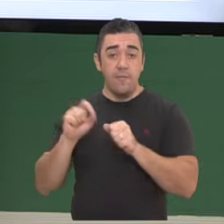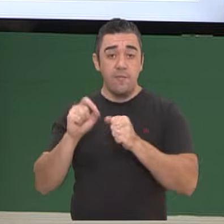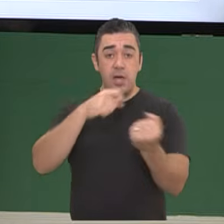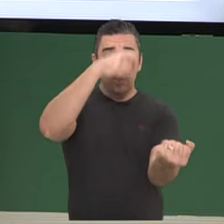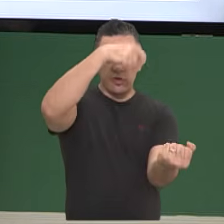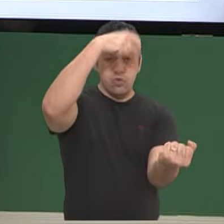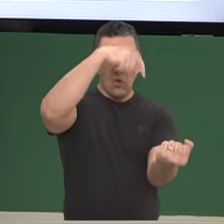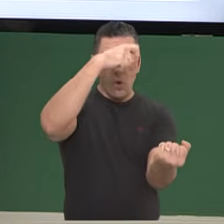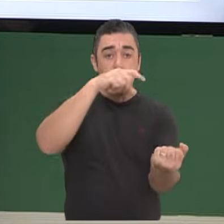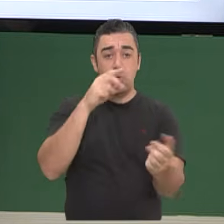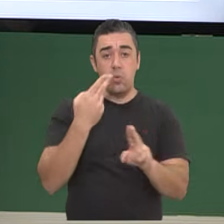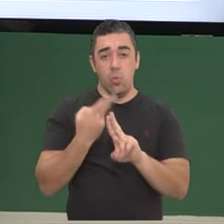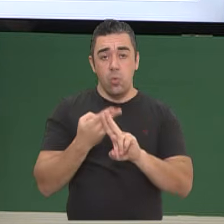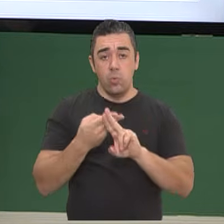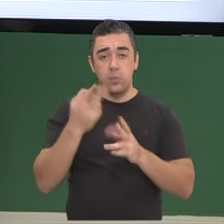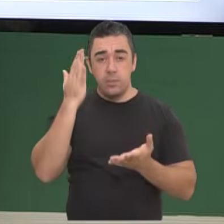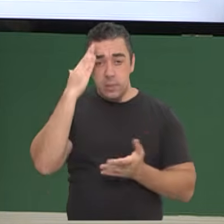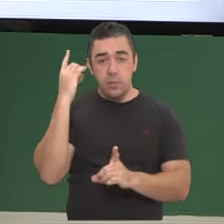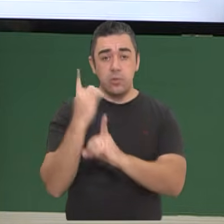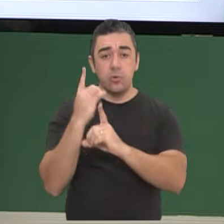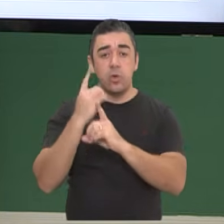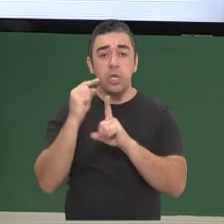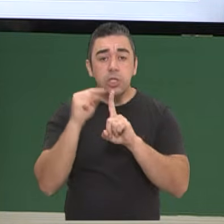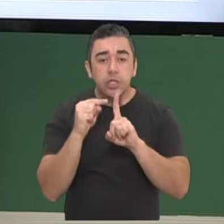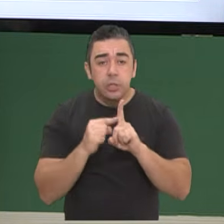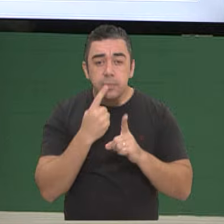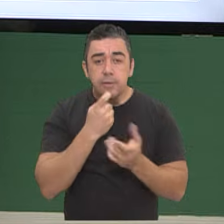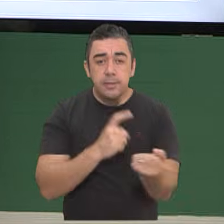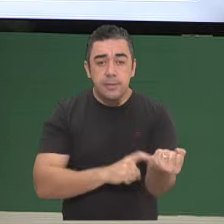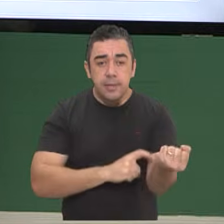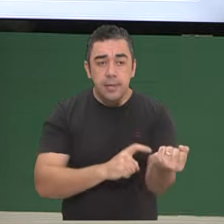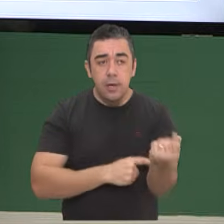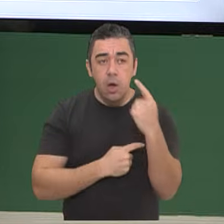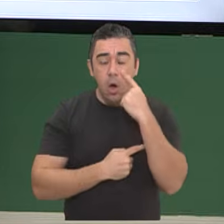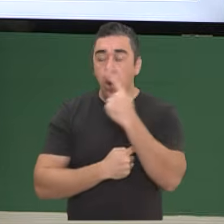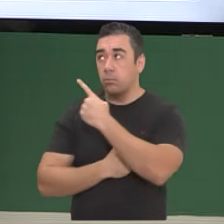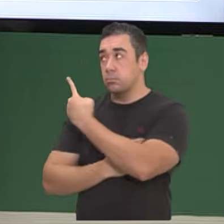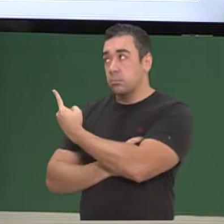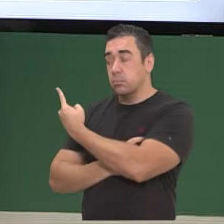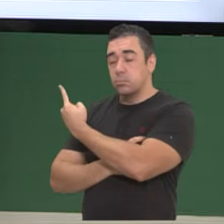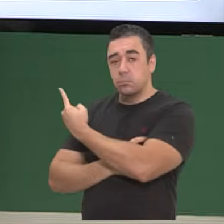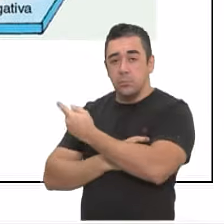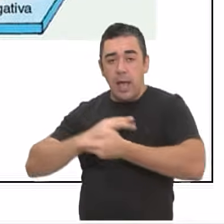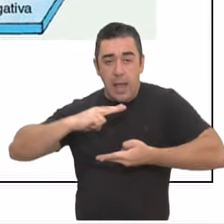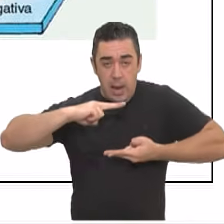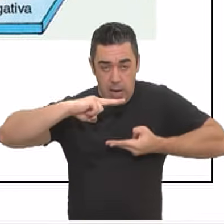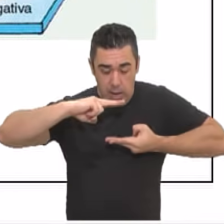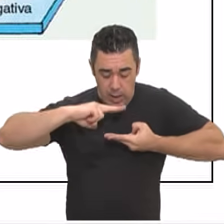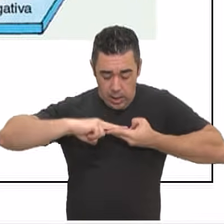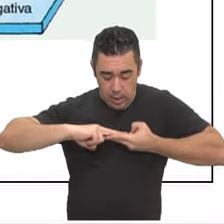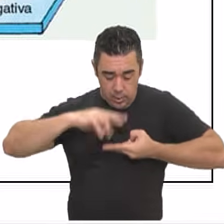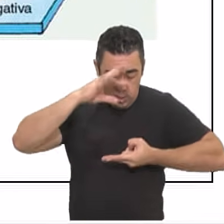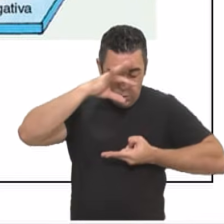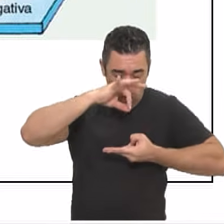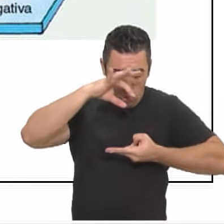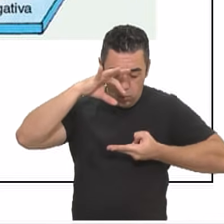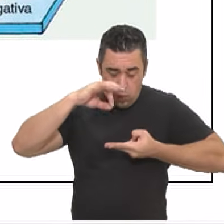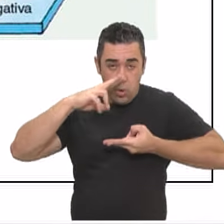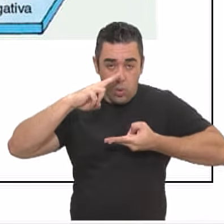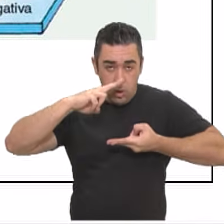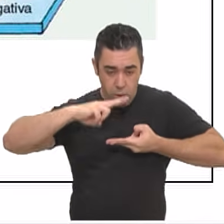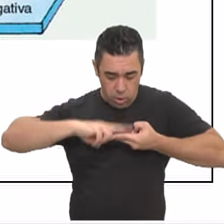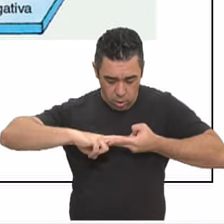teste de tipagem sanguínea. Então aqui, ó, nessa lâmina, eles colocaram lá gota de sangue de duas pessoas, por exemplo,